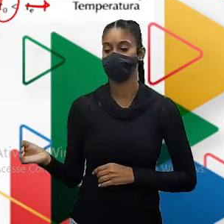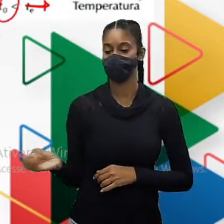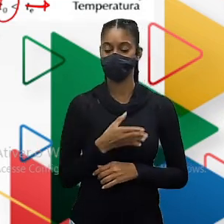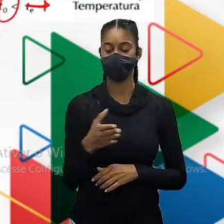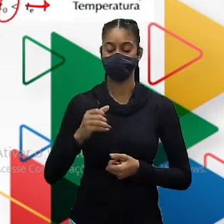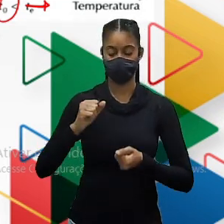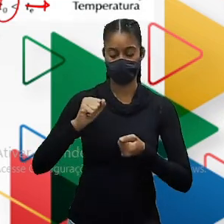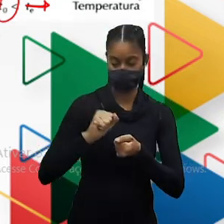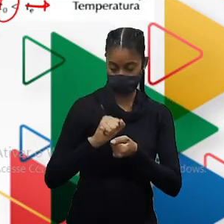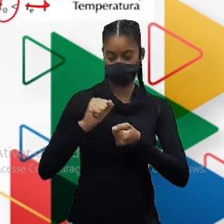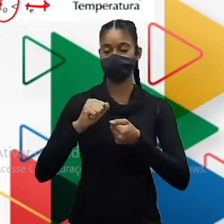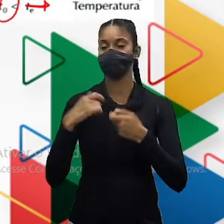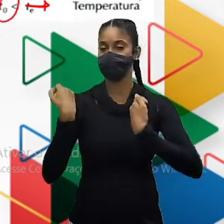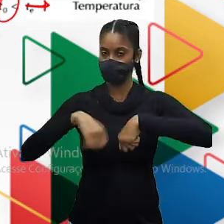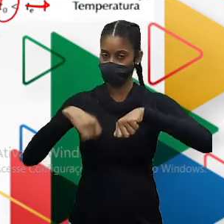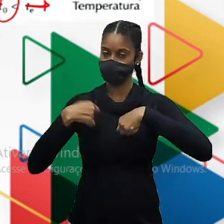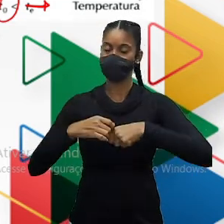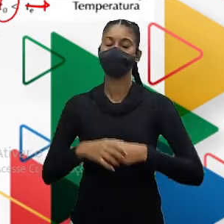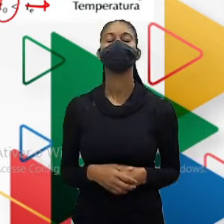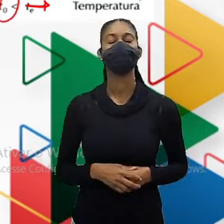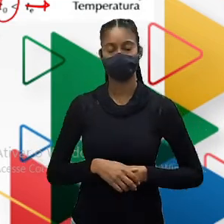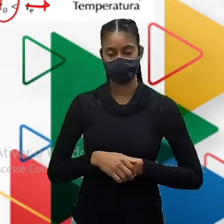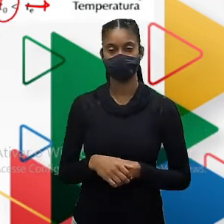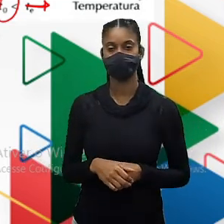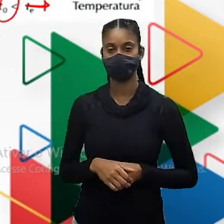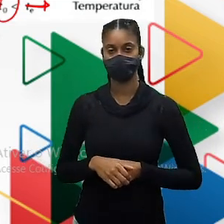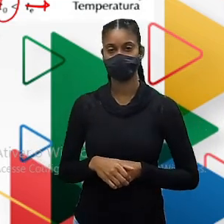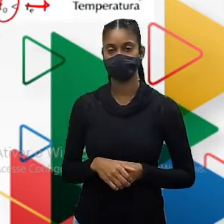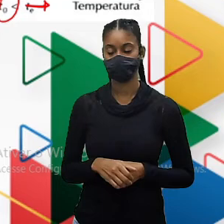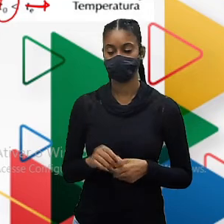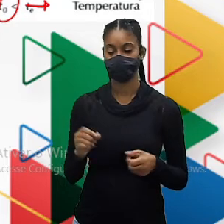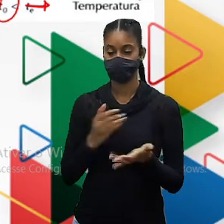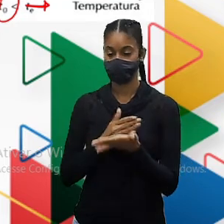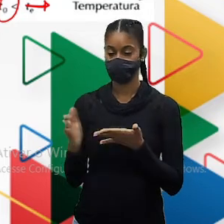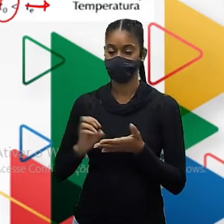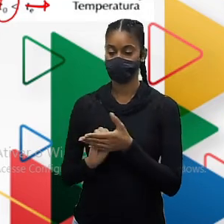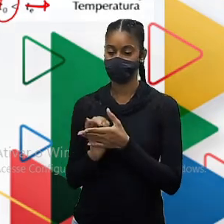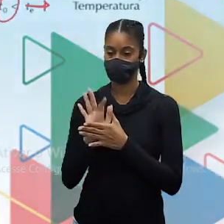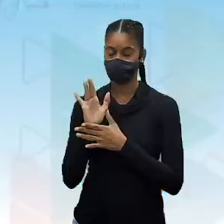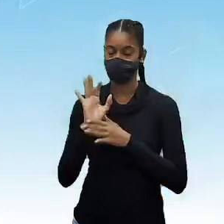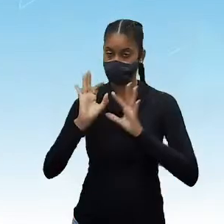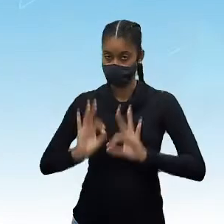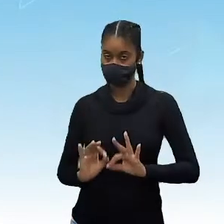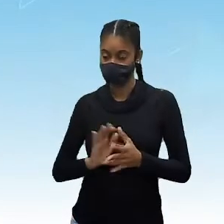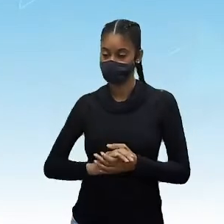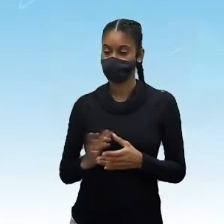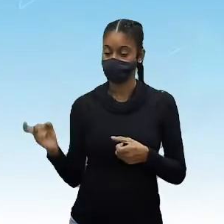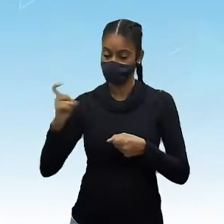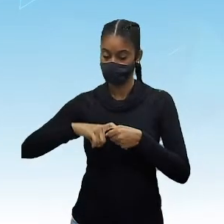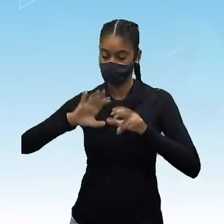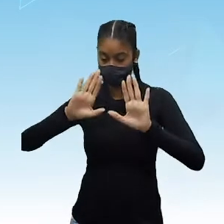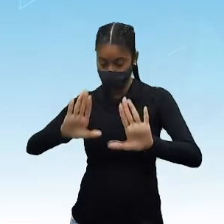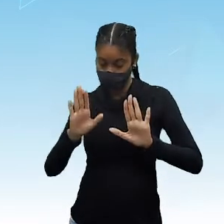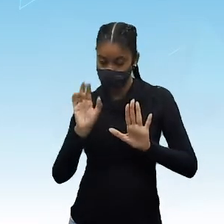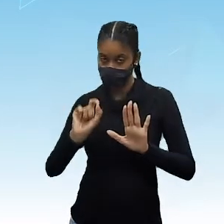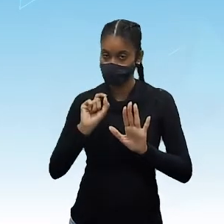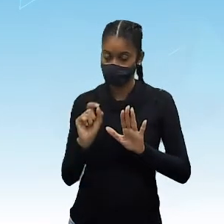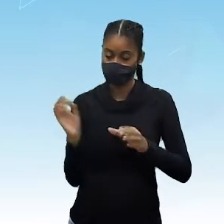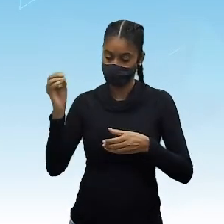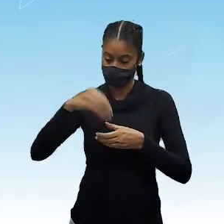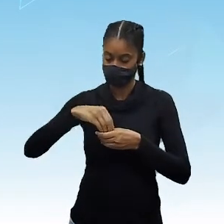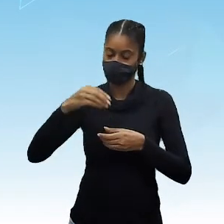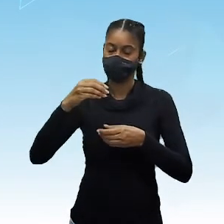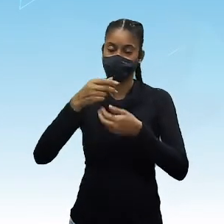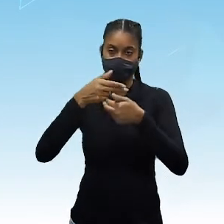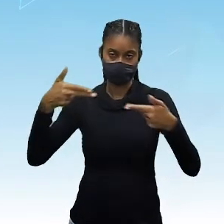a pressão de vapor necessária, na verdade, para que ele entre em ebulição, tá? Então, só recapitulando, adicionei um